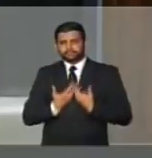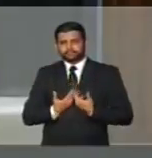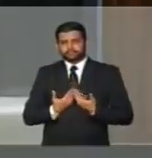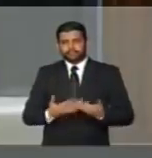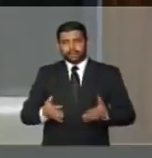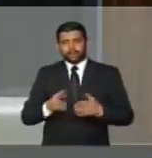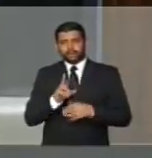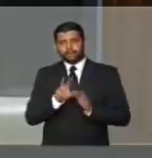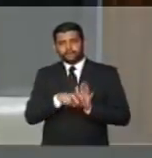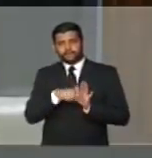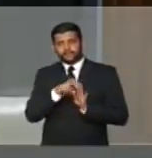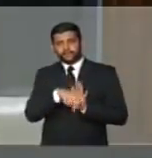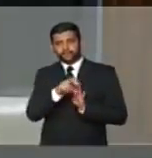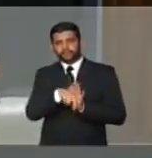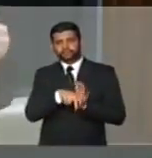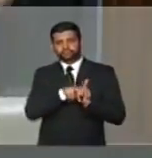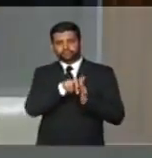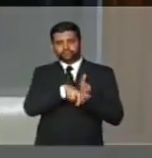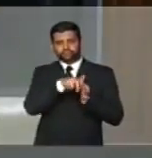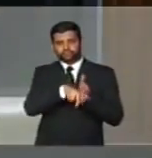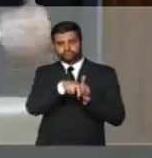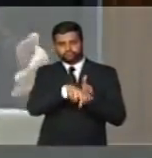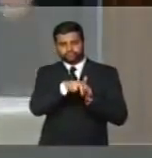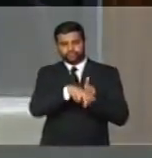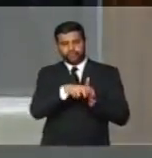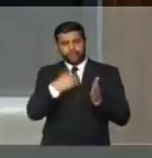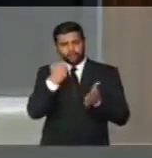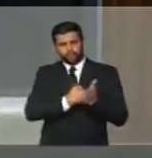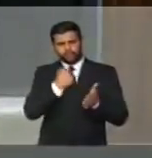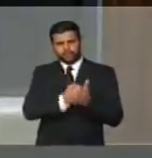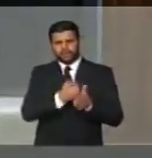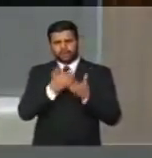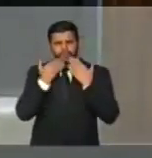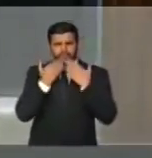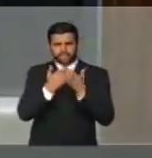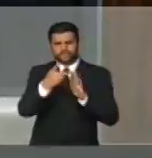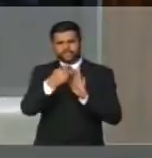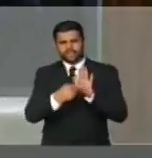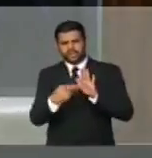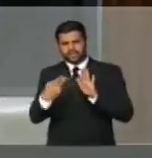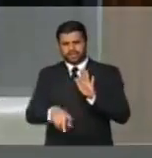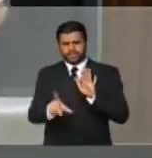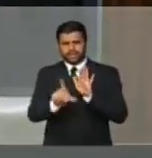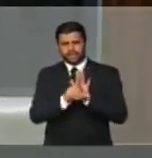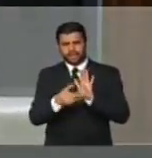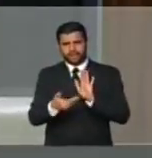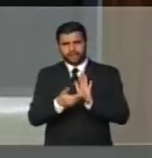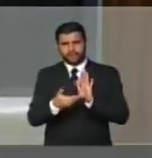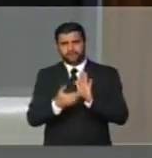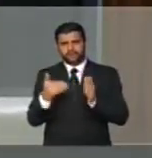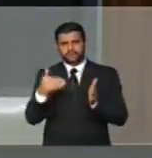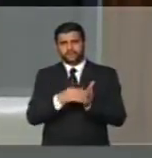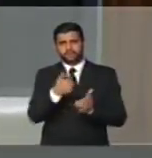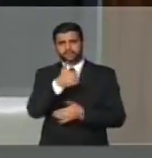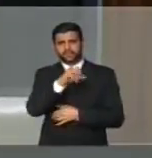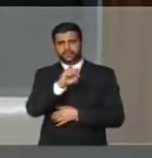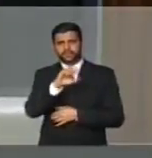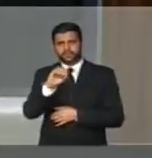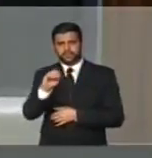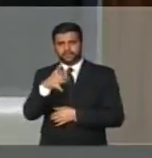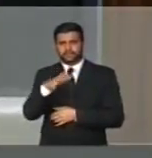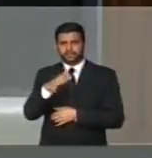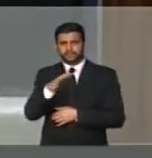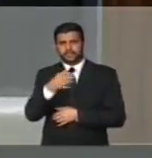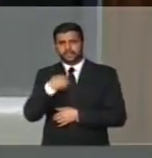desmobilizou a ferrovia no Brasil. Lutei, apresentei aqui um projeto de lei, nos finais dos anos 80,